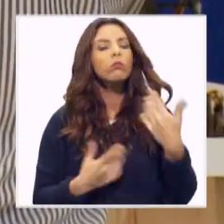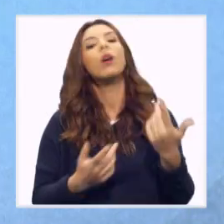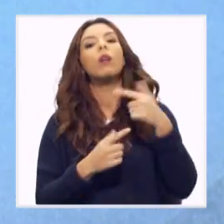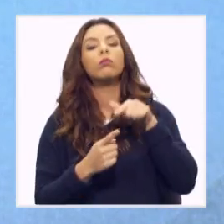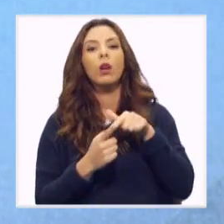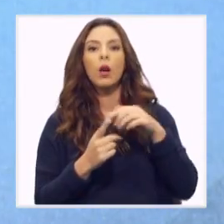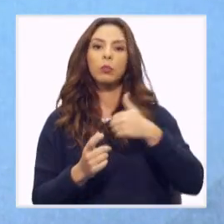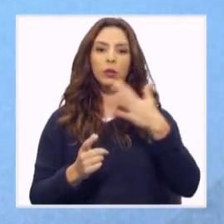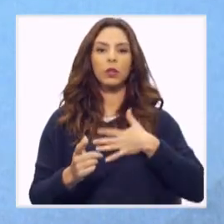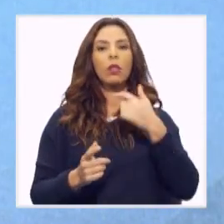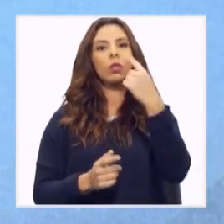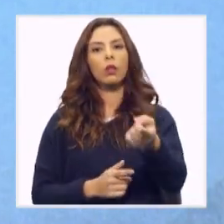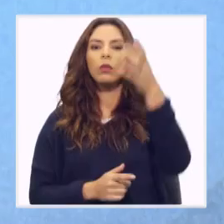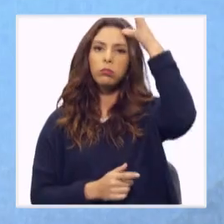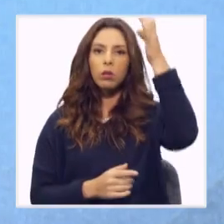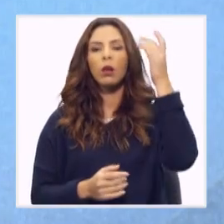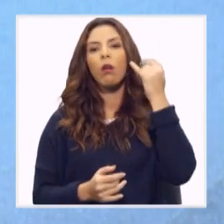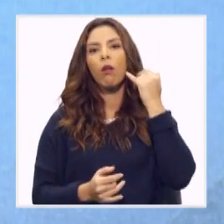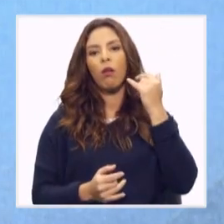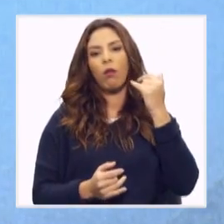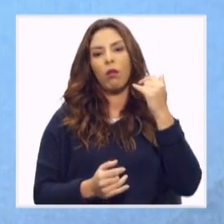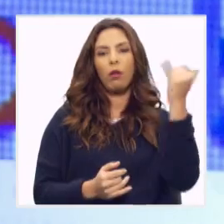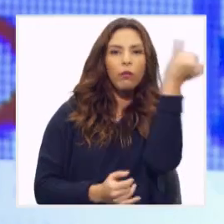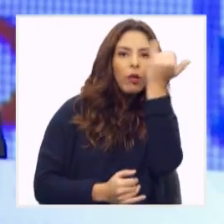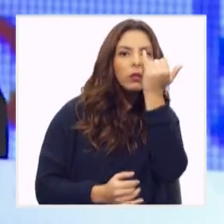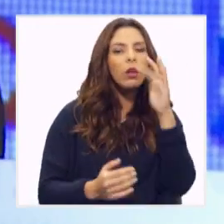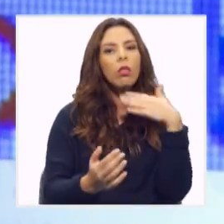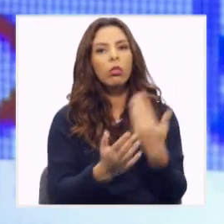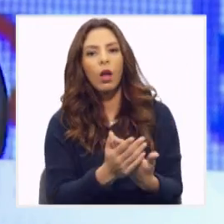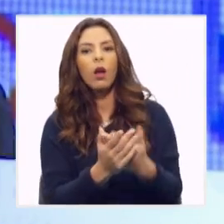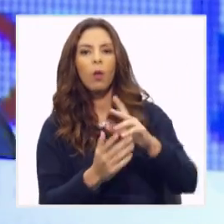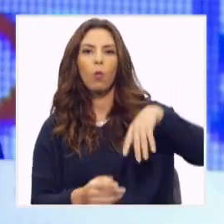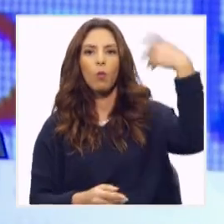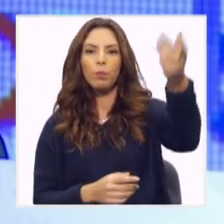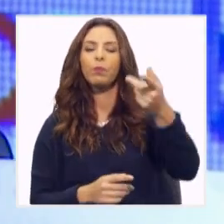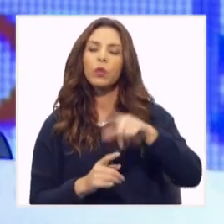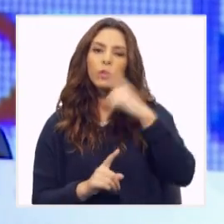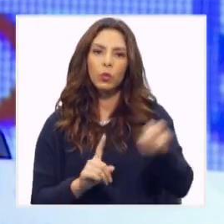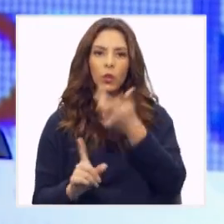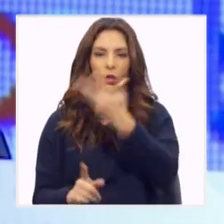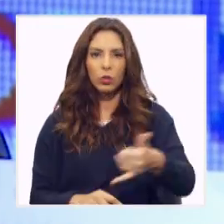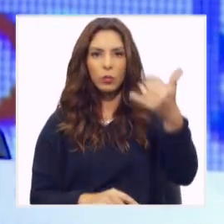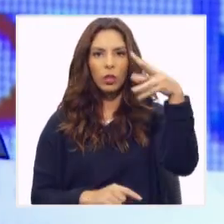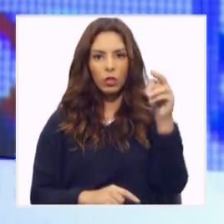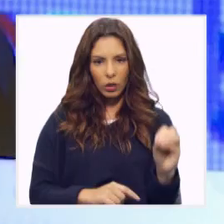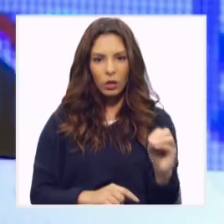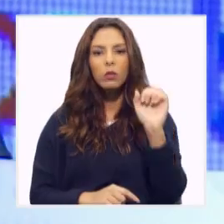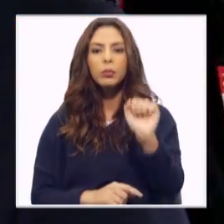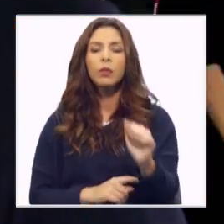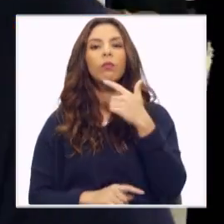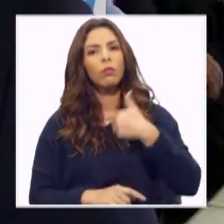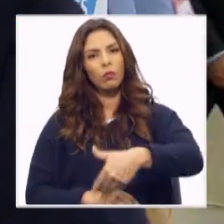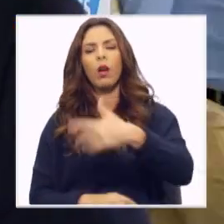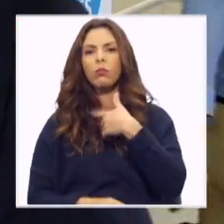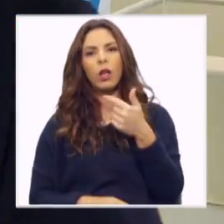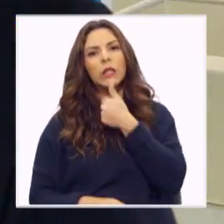Institute diz que a inteligência artificial pode gerar 13 bilhões de dólares no PIB mundial até 2030. A inteligência artificial é uma componente